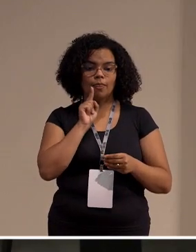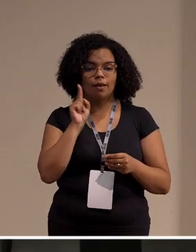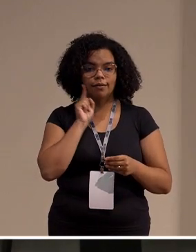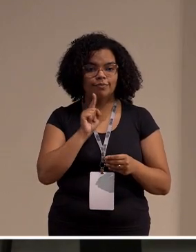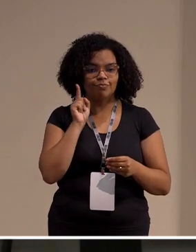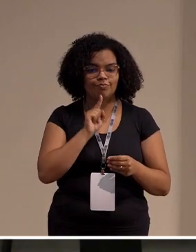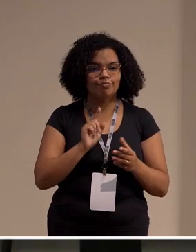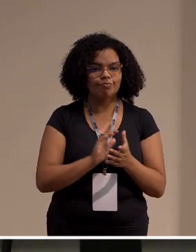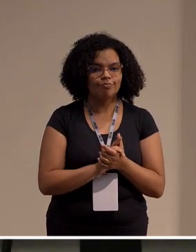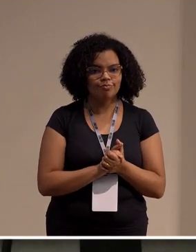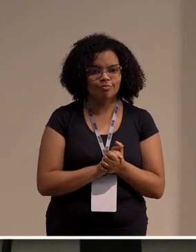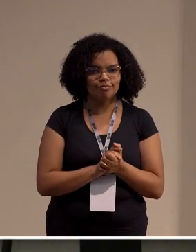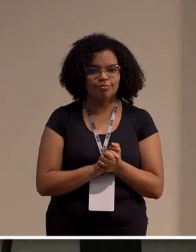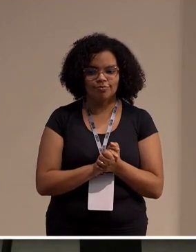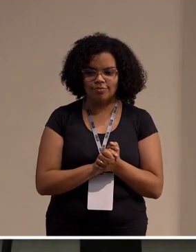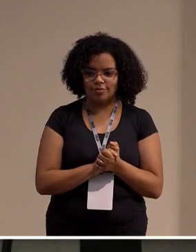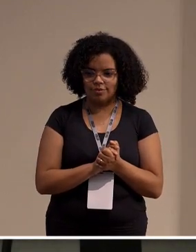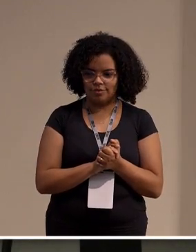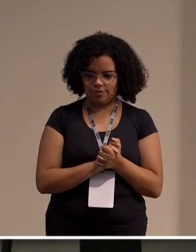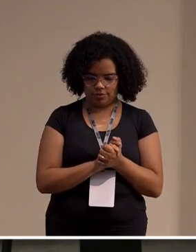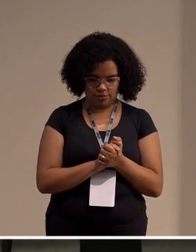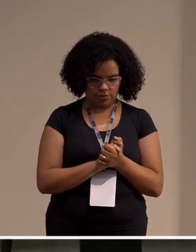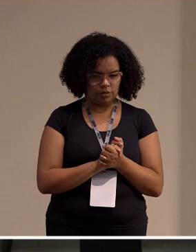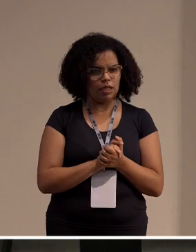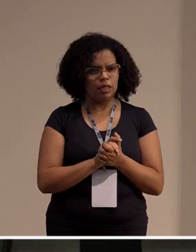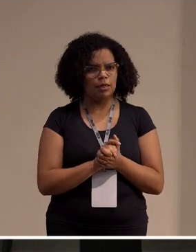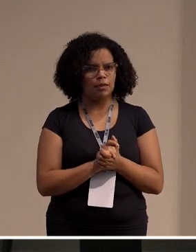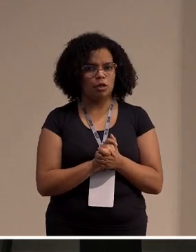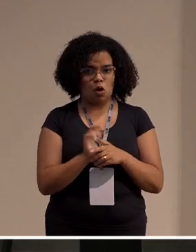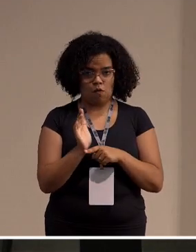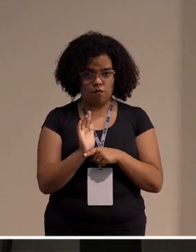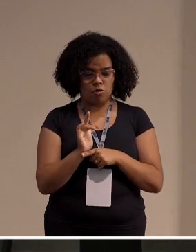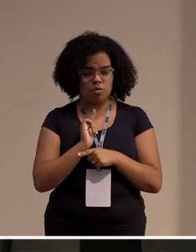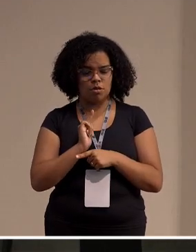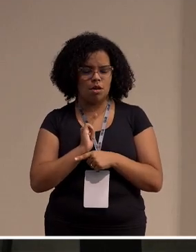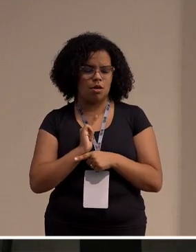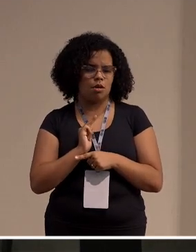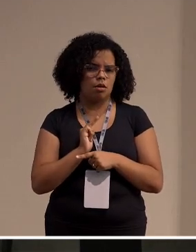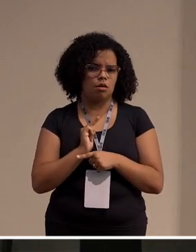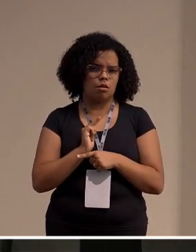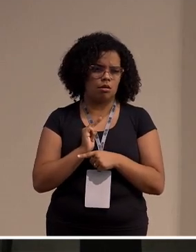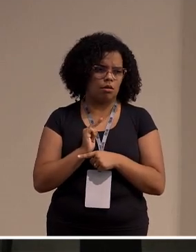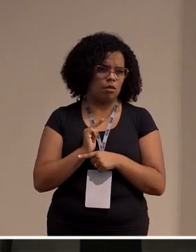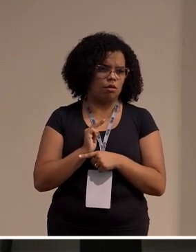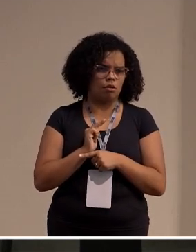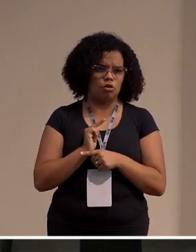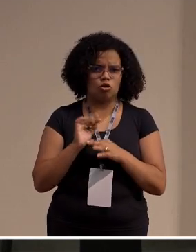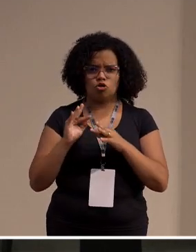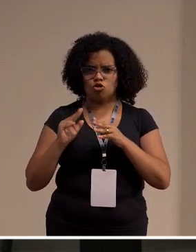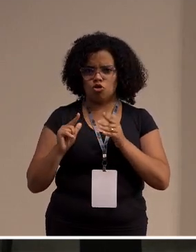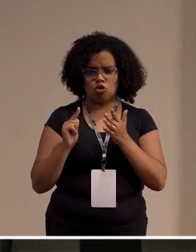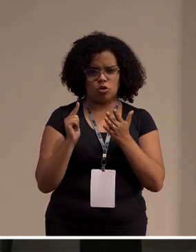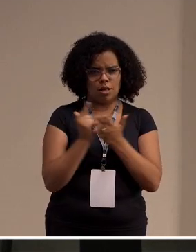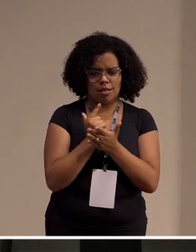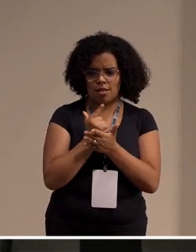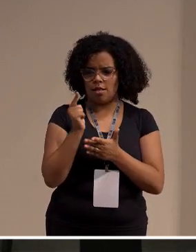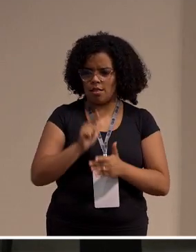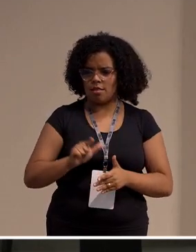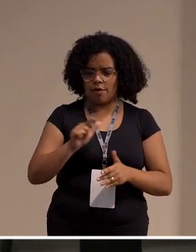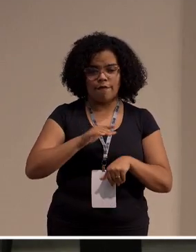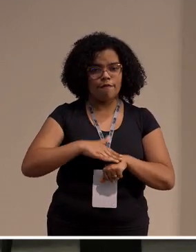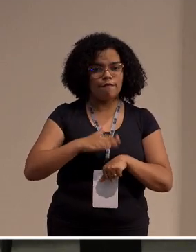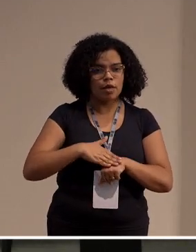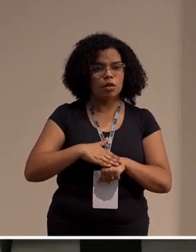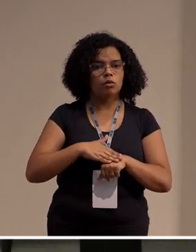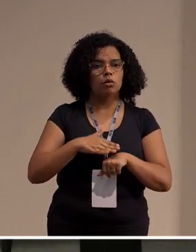também, porque ali no American Fiction, a gente fica... porque existe... enfim, todo tipo de literatura sendo feita, mas